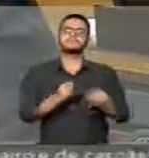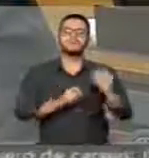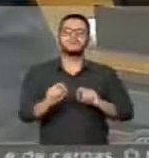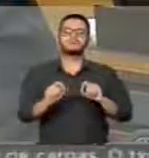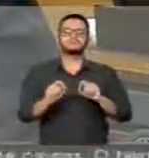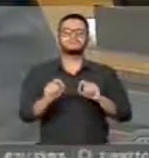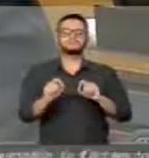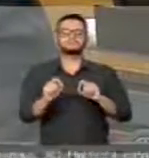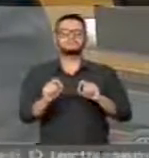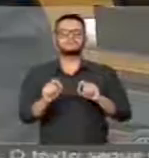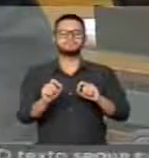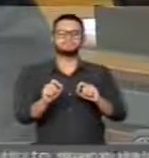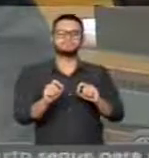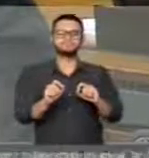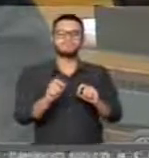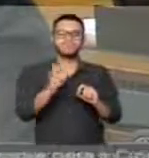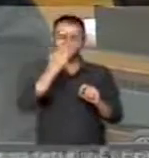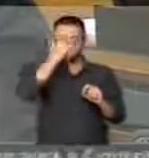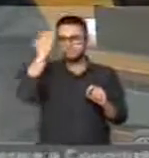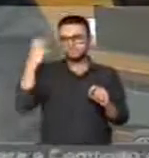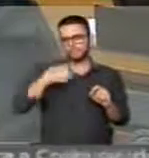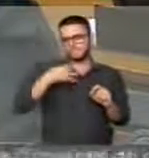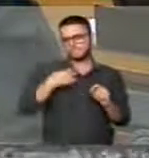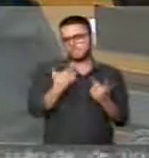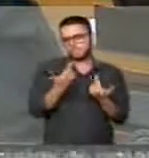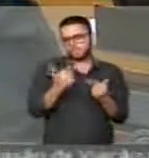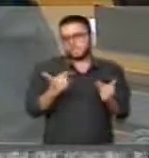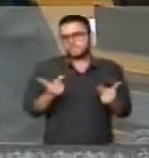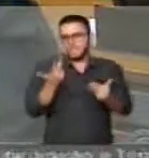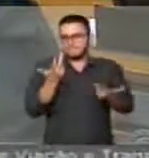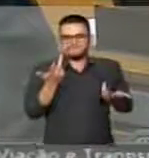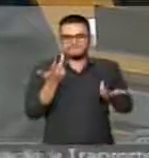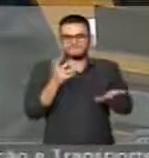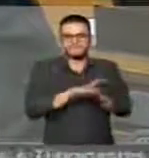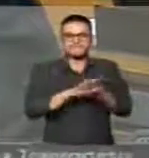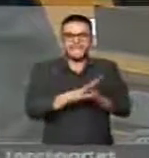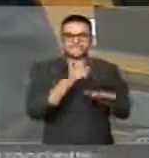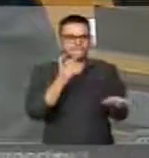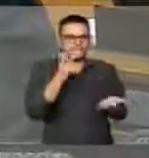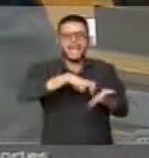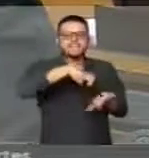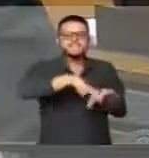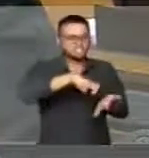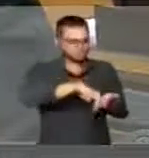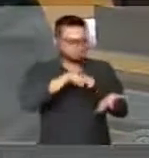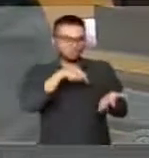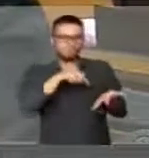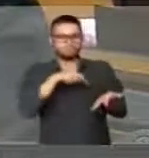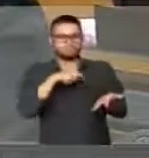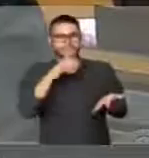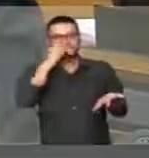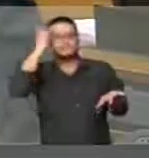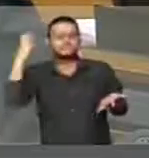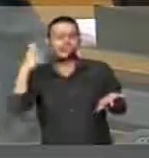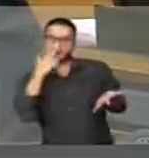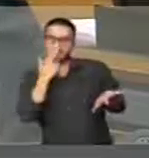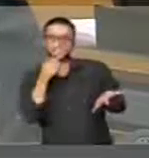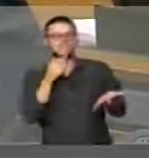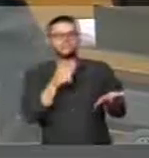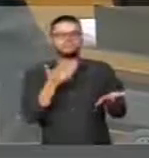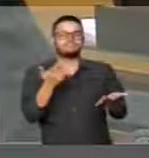impunidade é a mãe da corrupção. Que se a corrupção tem um DNA, ela está na